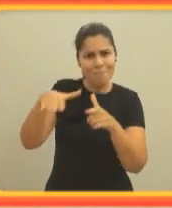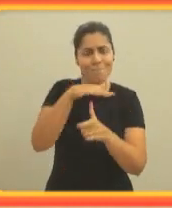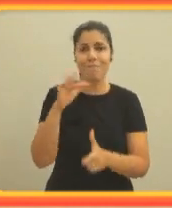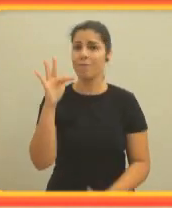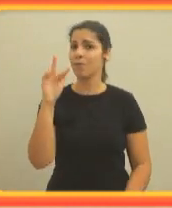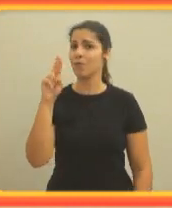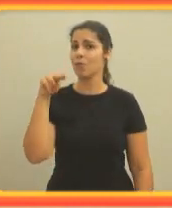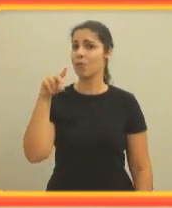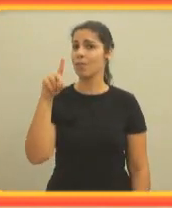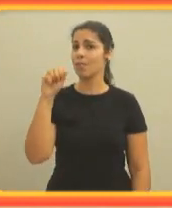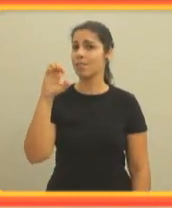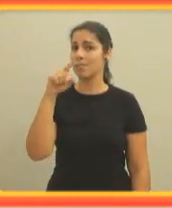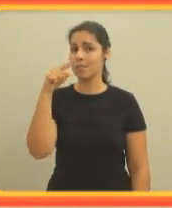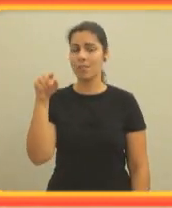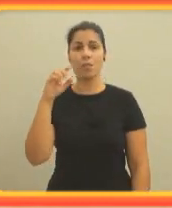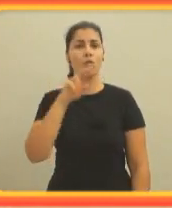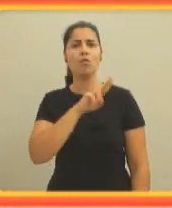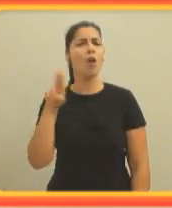se alguém praticava.